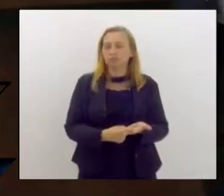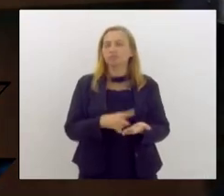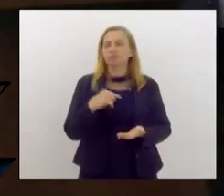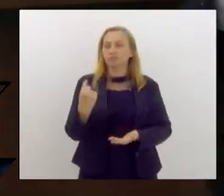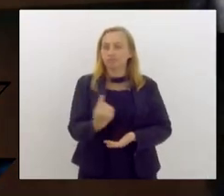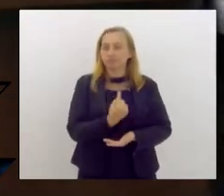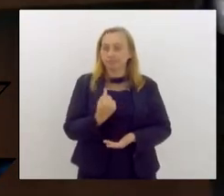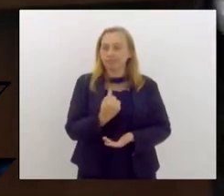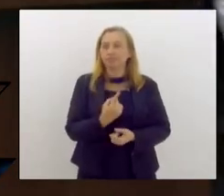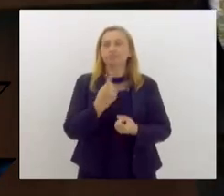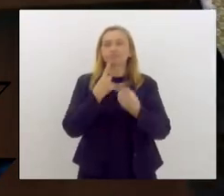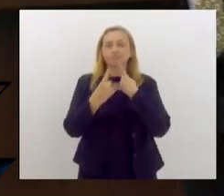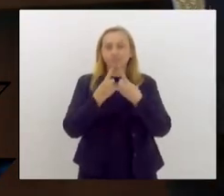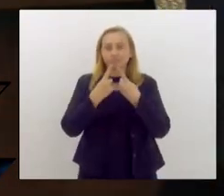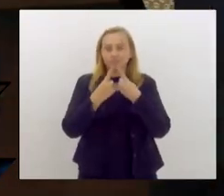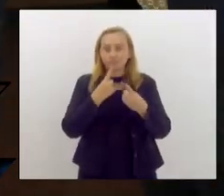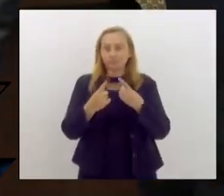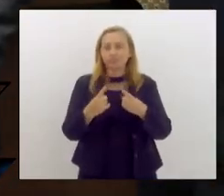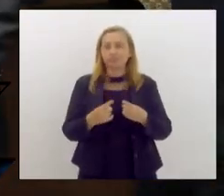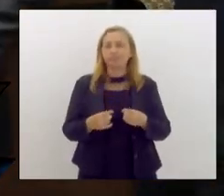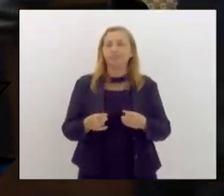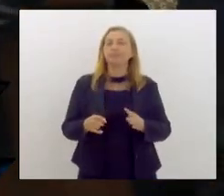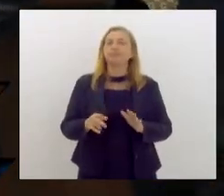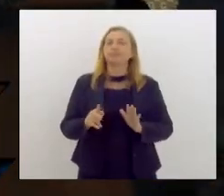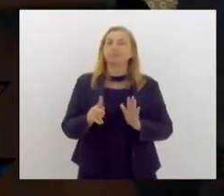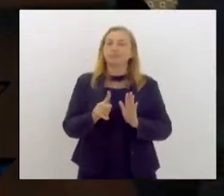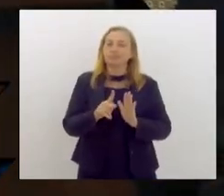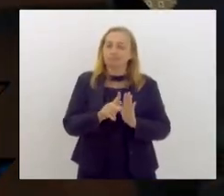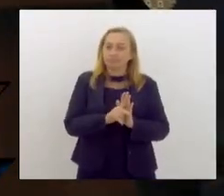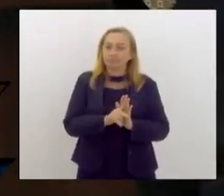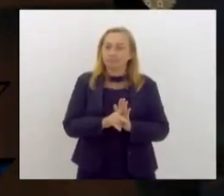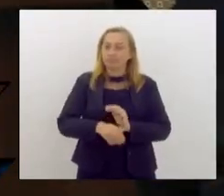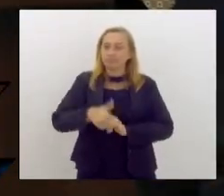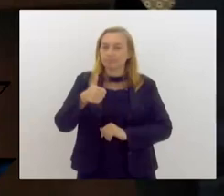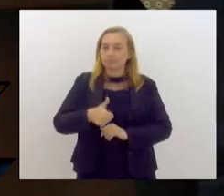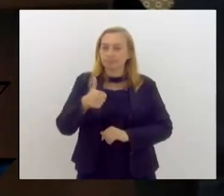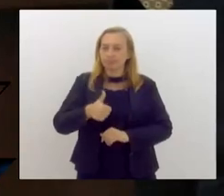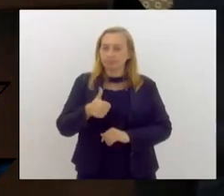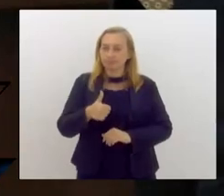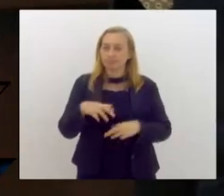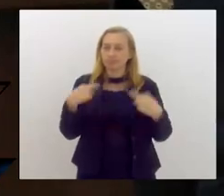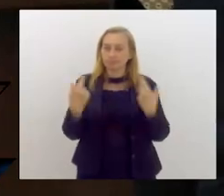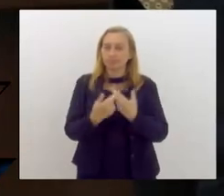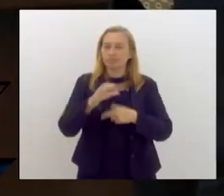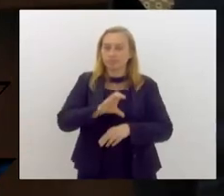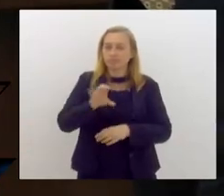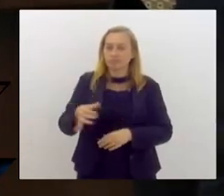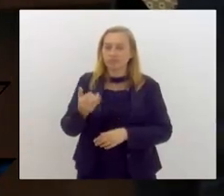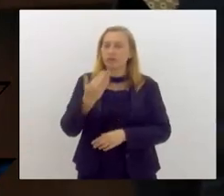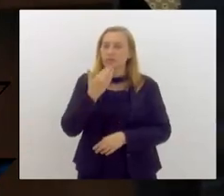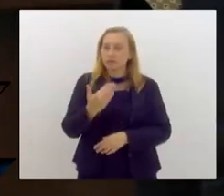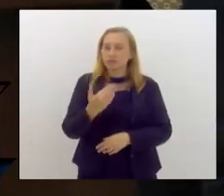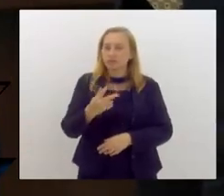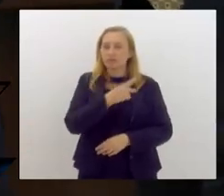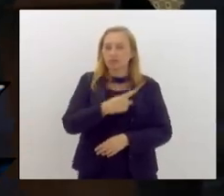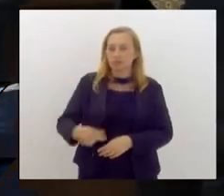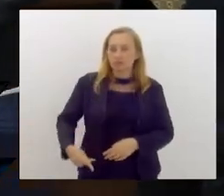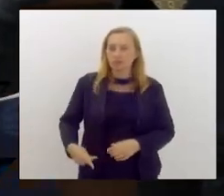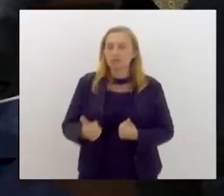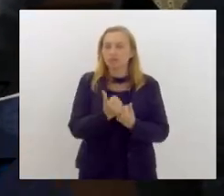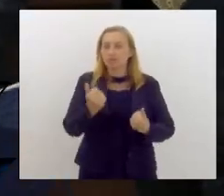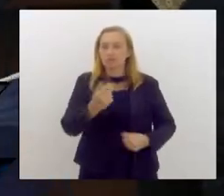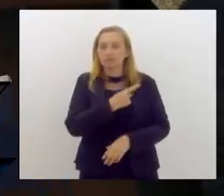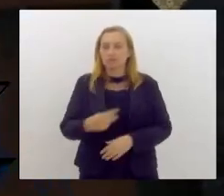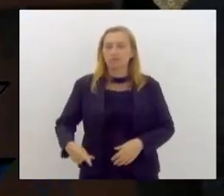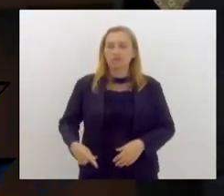nós discutiremos o projeto na primeira oportunidade na CCJ, e tão logo faço apelo à presidência de Vossa Excelência e da vice-presidência Tia